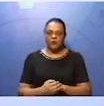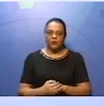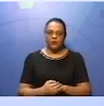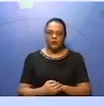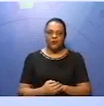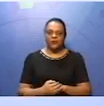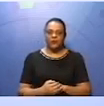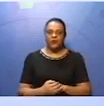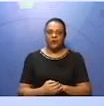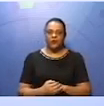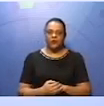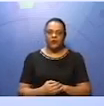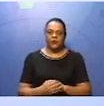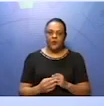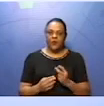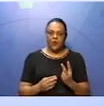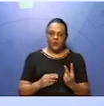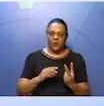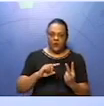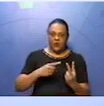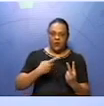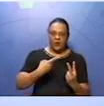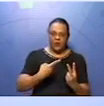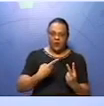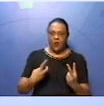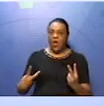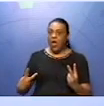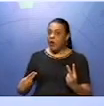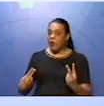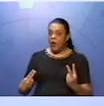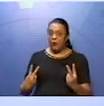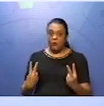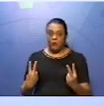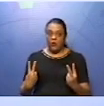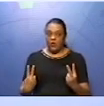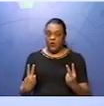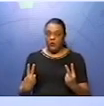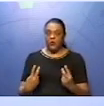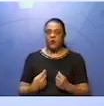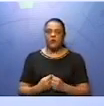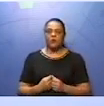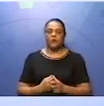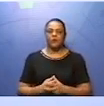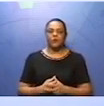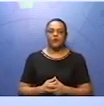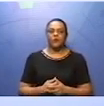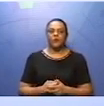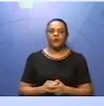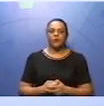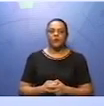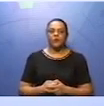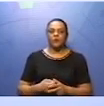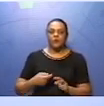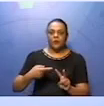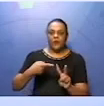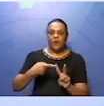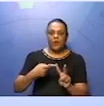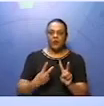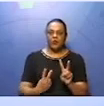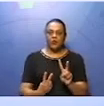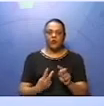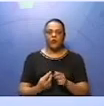Todo número elevado a 1 é ele mesmo. Então, esse 1 aqui eu não precisaria nem colocar. Já poderia pular para